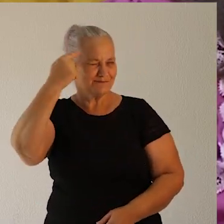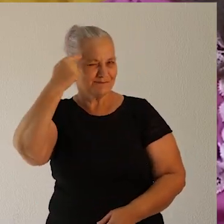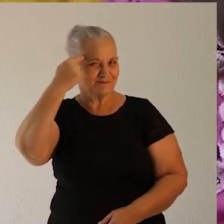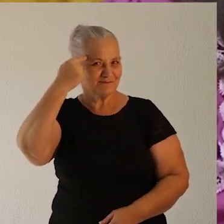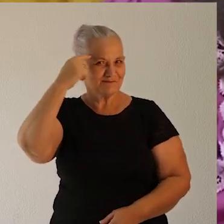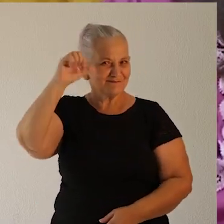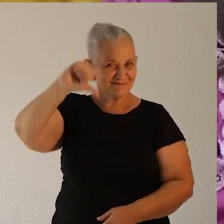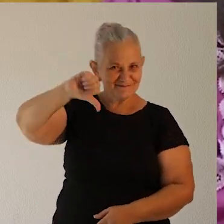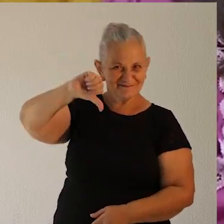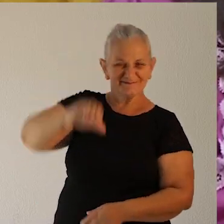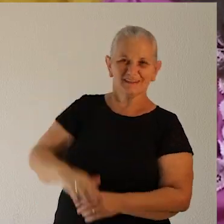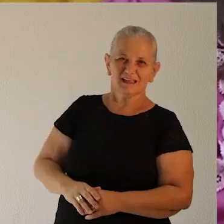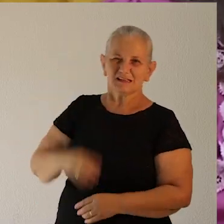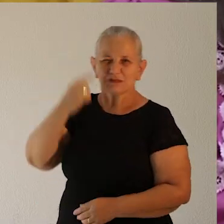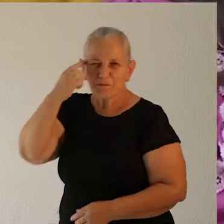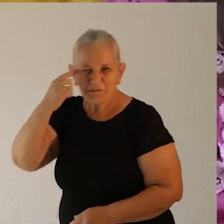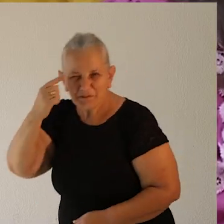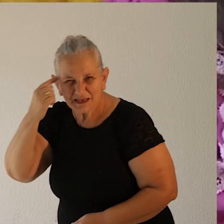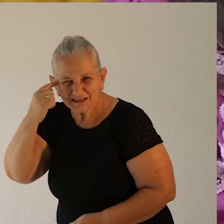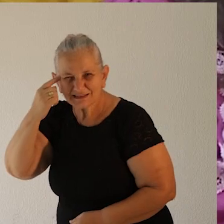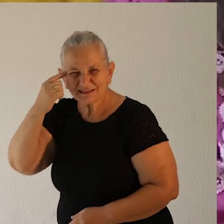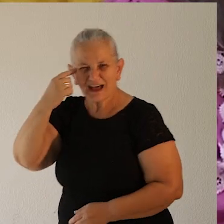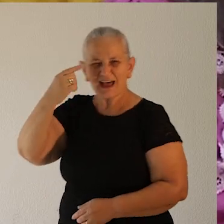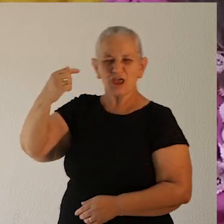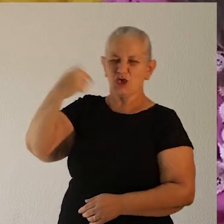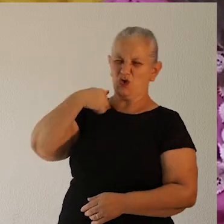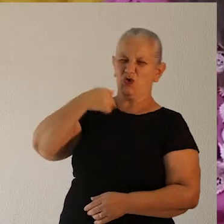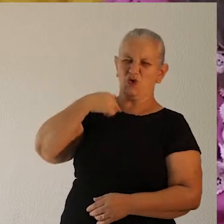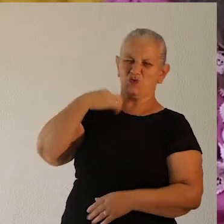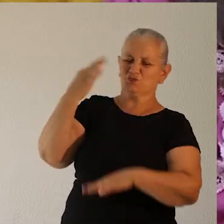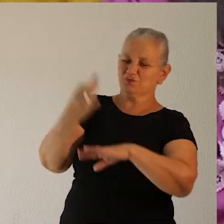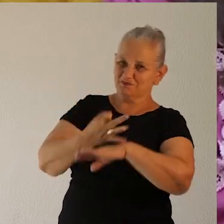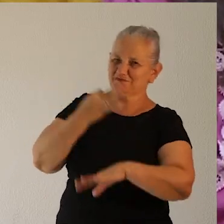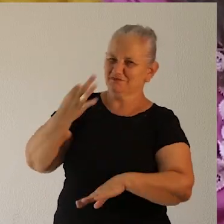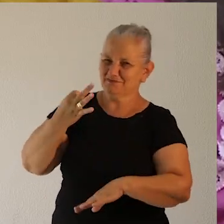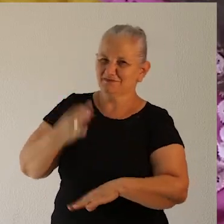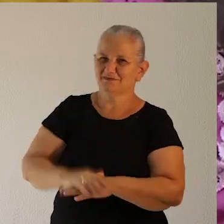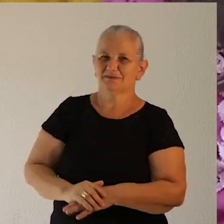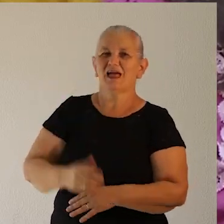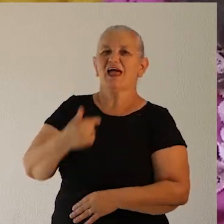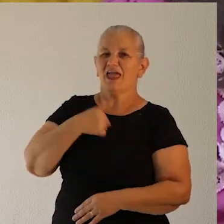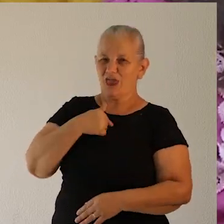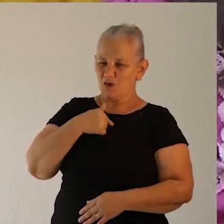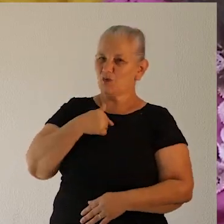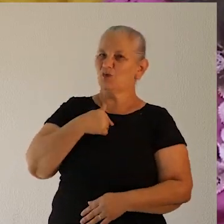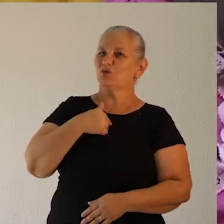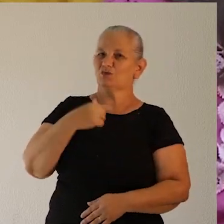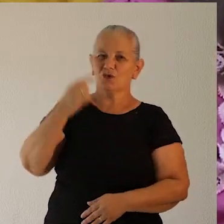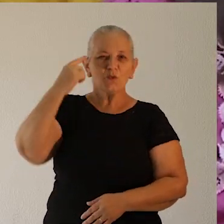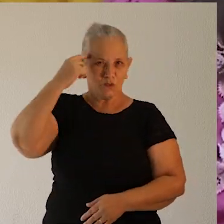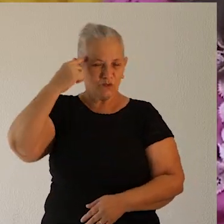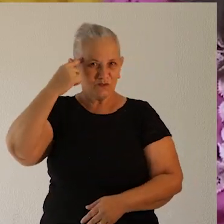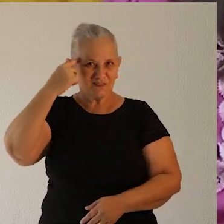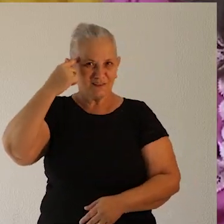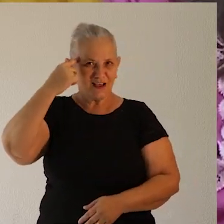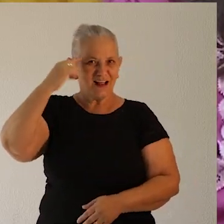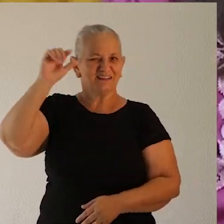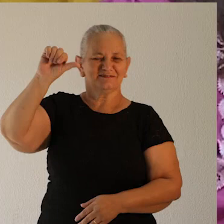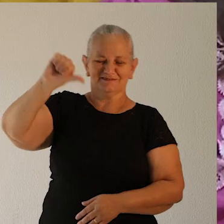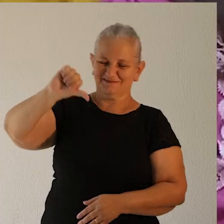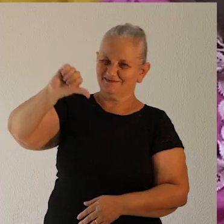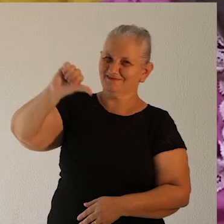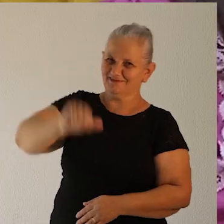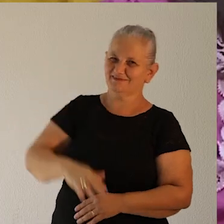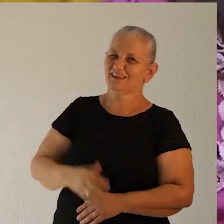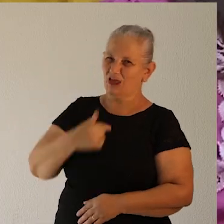cuca nega. Se pensar a cuca esquenta e não aguenta. Eu sou o Silvio Cuca, o lelé da cuca. Eu